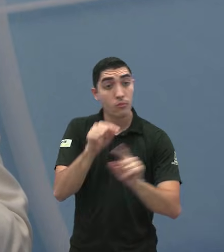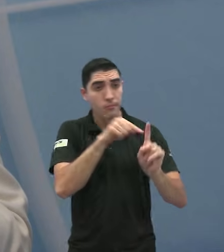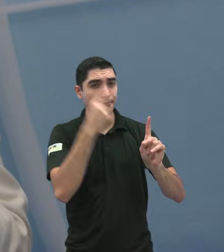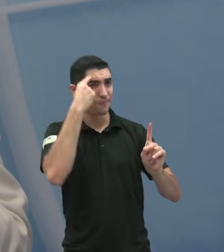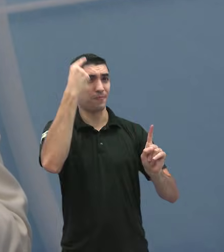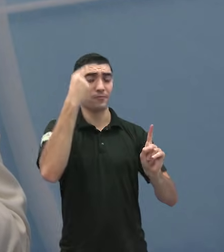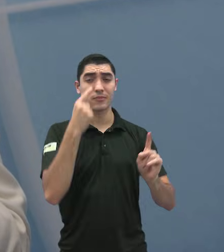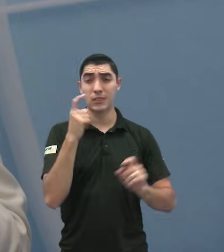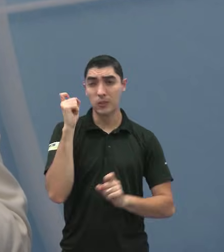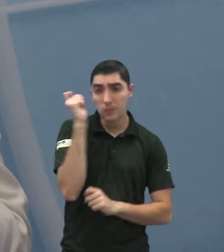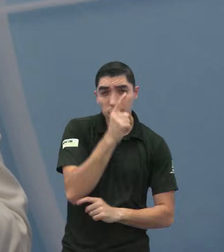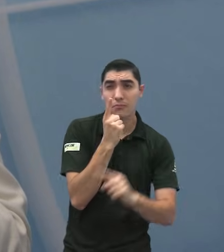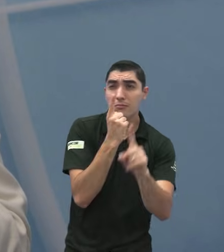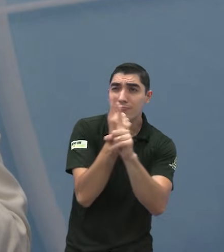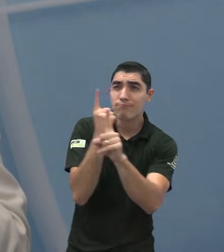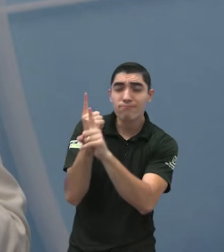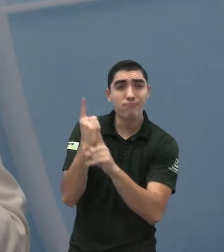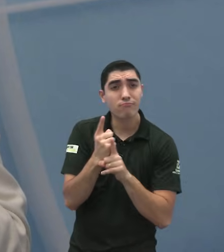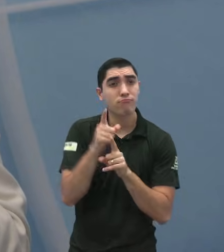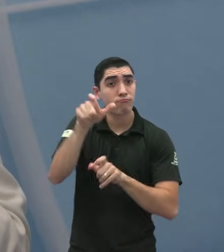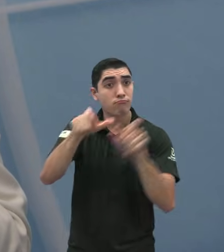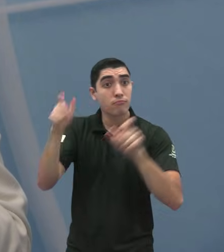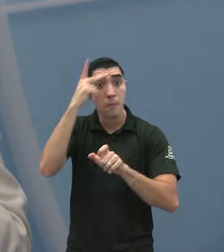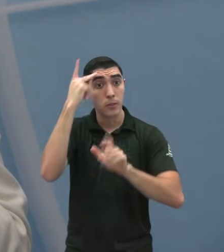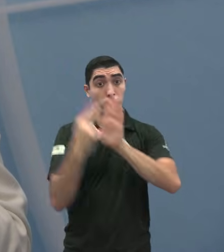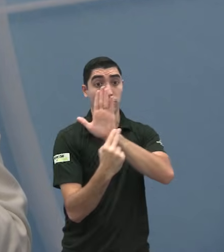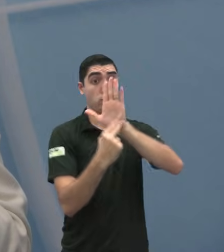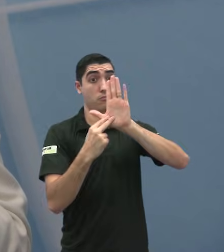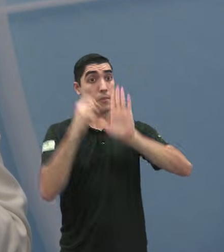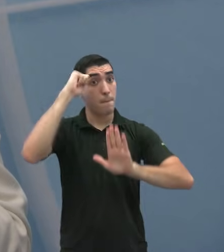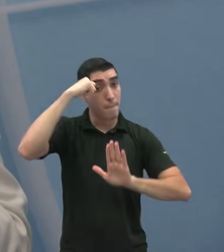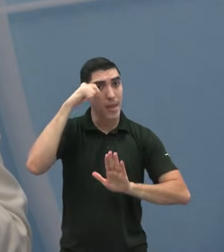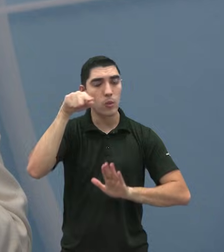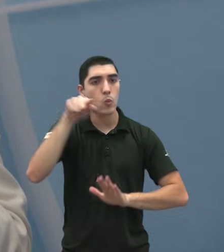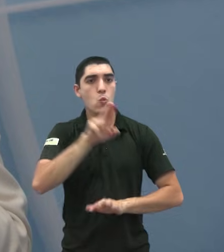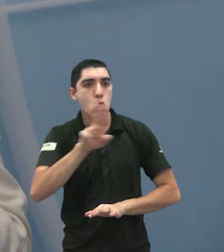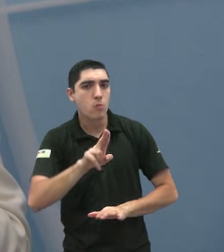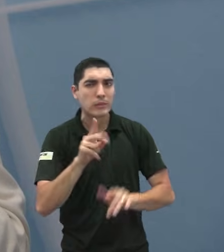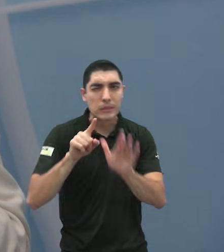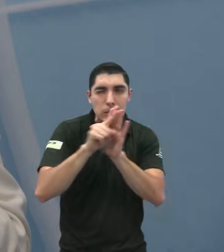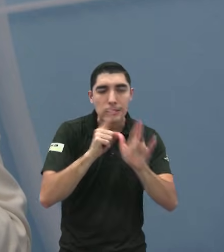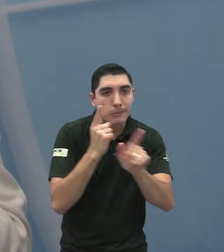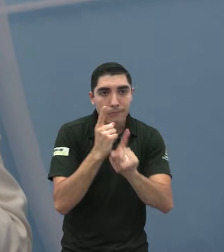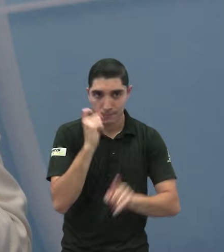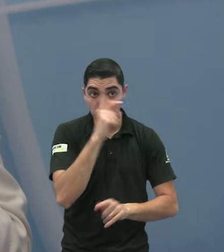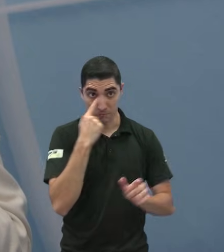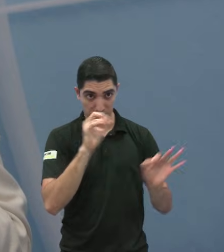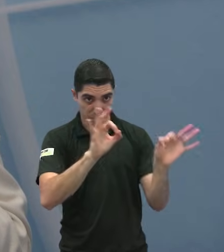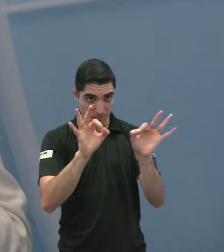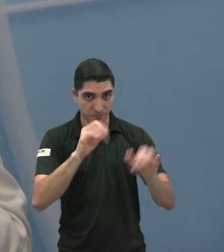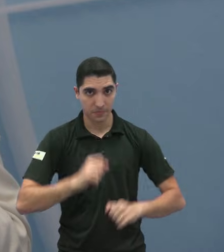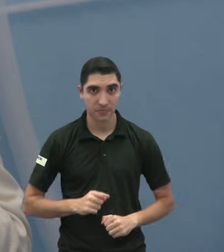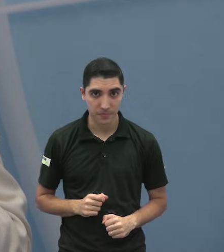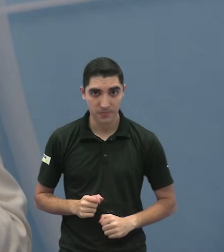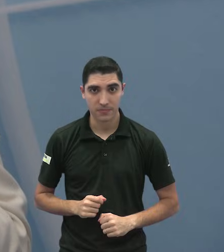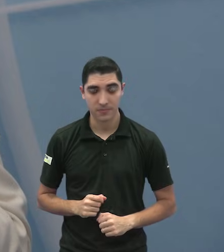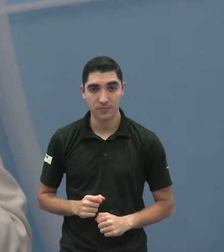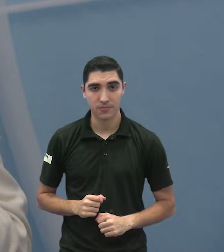de encontrar bibliografias negras sendo indicadas nas universidades. Vamos conferir.